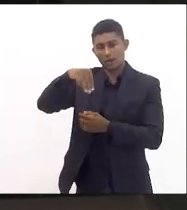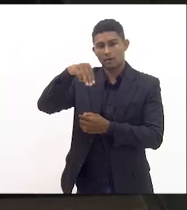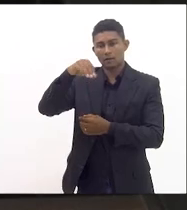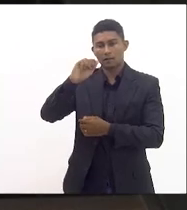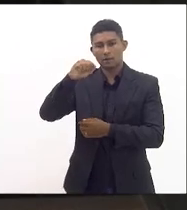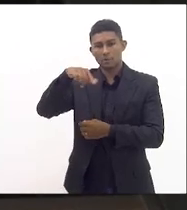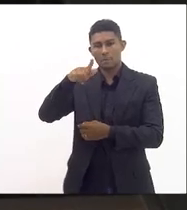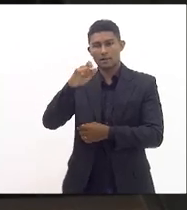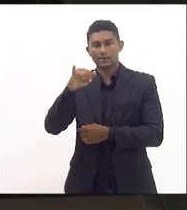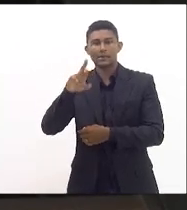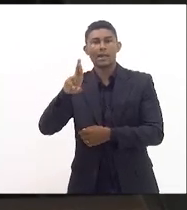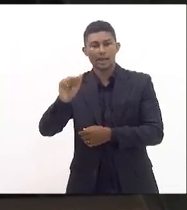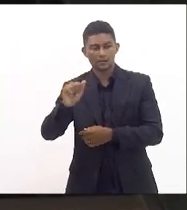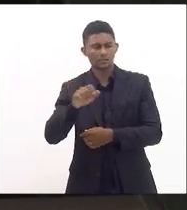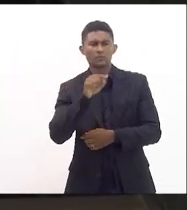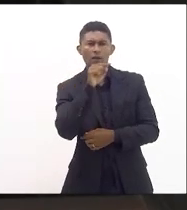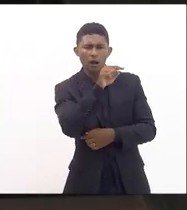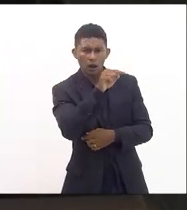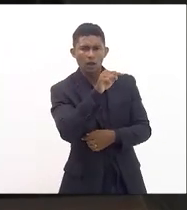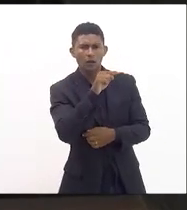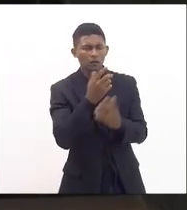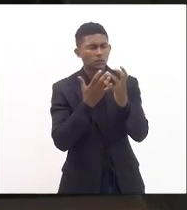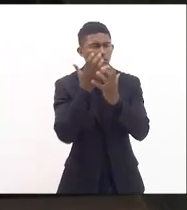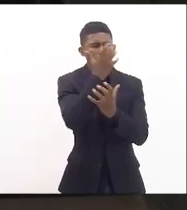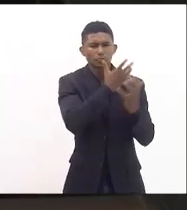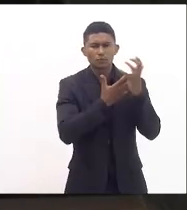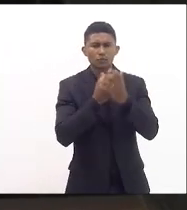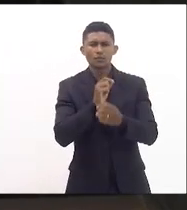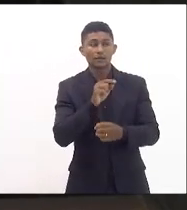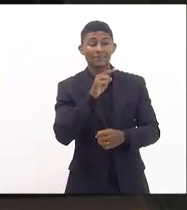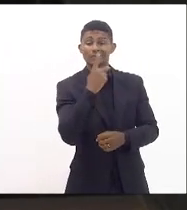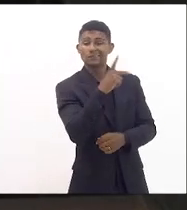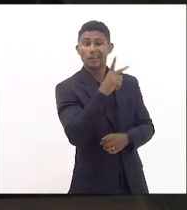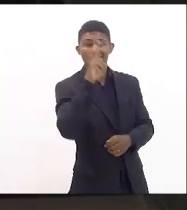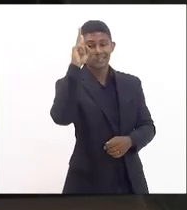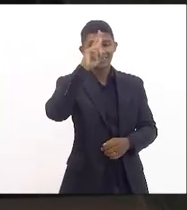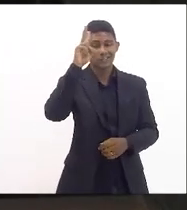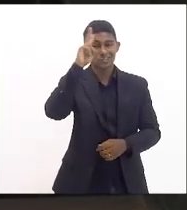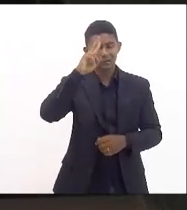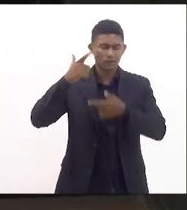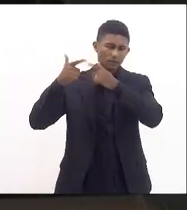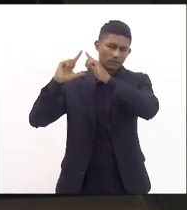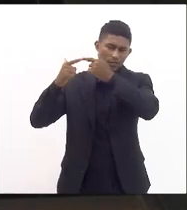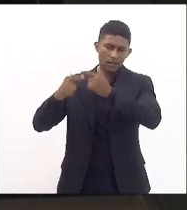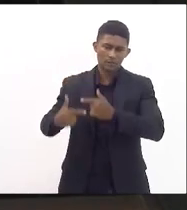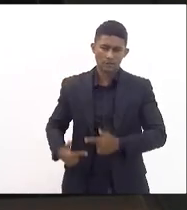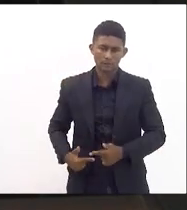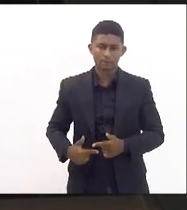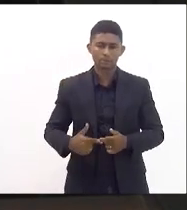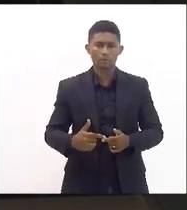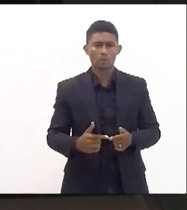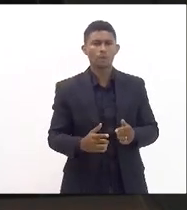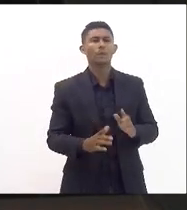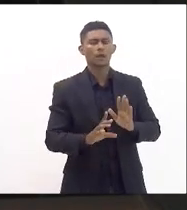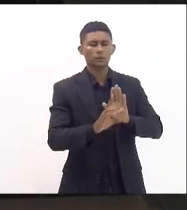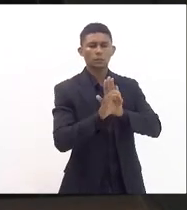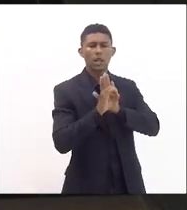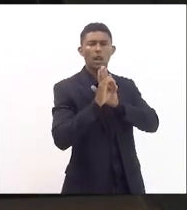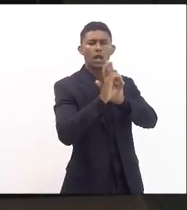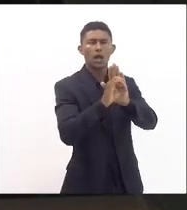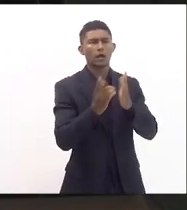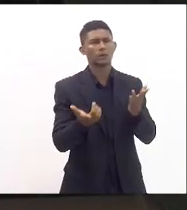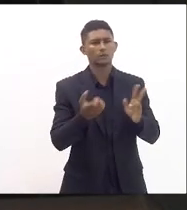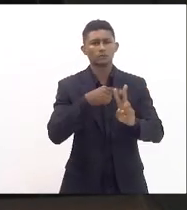a Marquês de Sapucaí a história da sua tradição, a história de Delegado, a história de Jamelão, a história